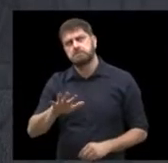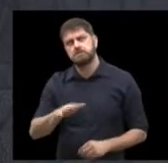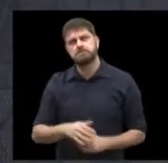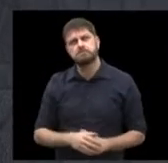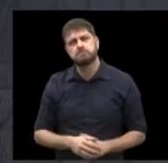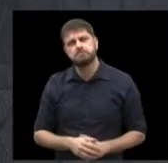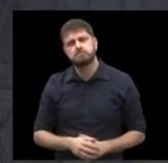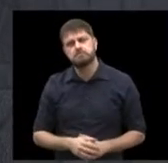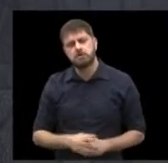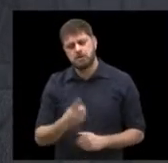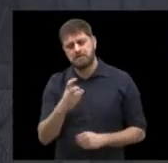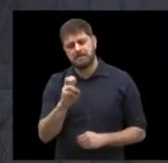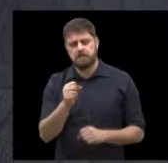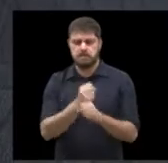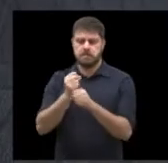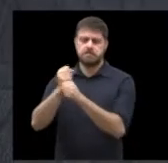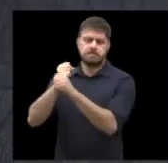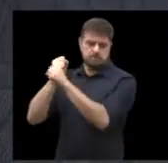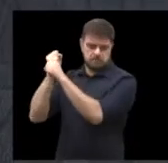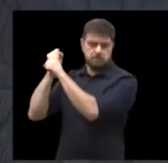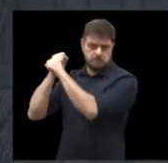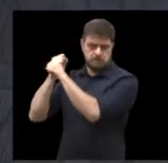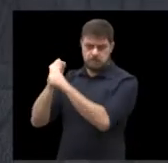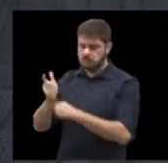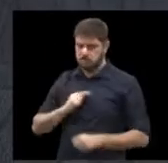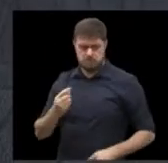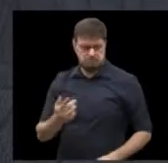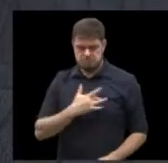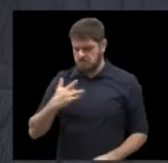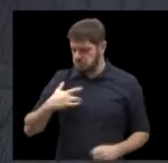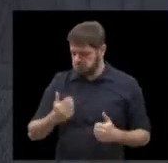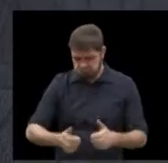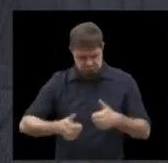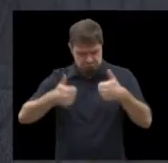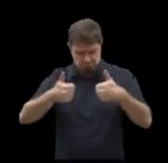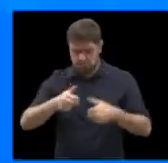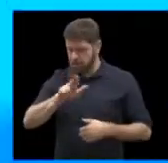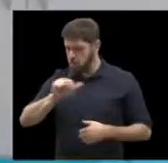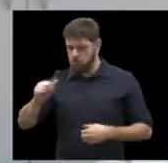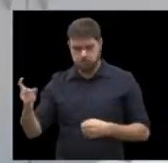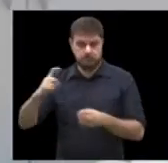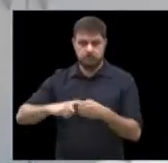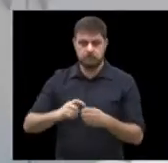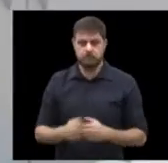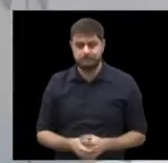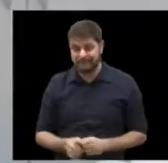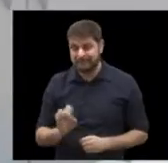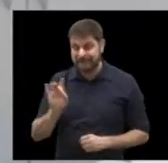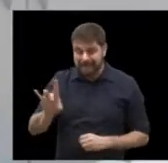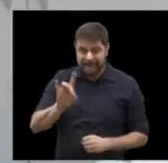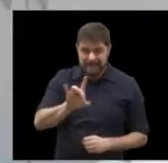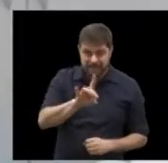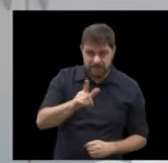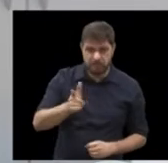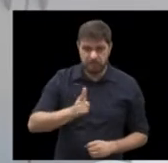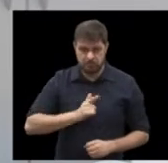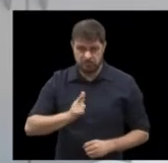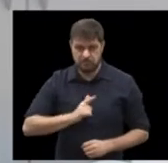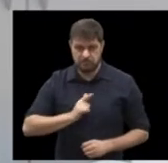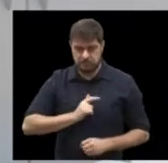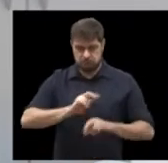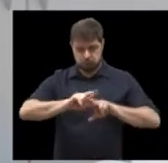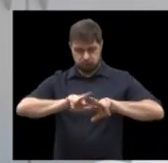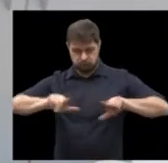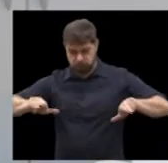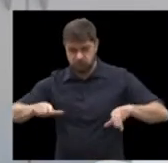faz uns 15 anos mais ou menos que aconteceu, ele está muito bem, está ótimo, nunca mais teve nada. Cada caso é um caso, os pacientes chegam com maior